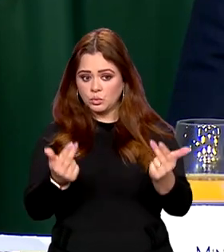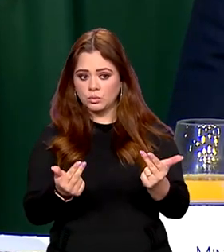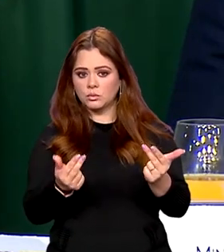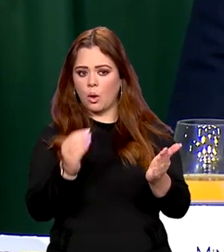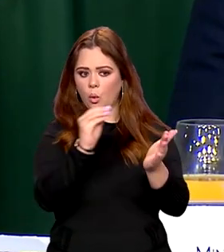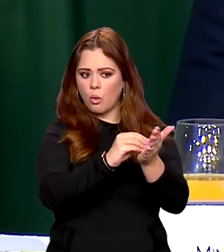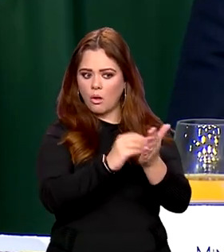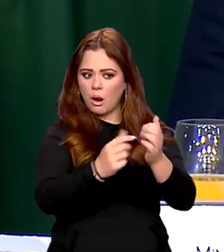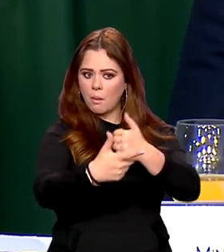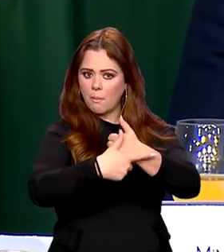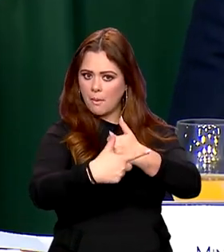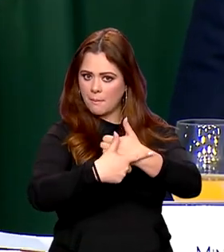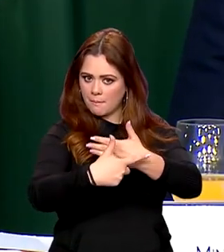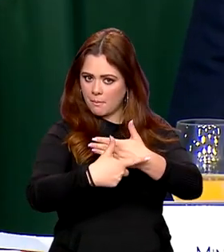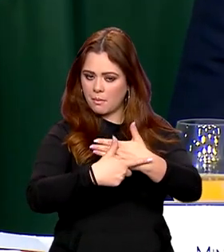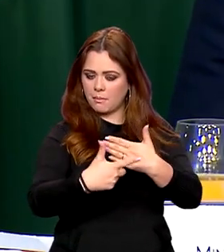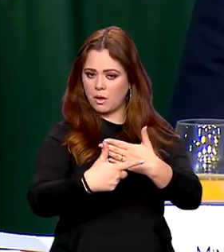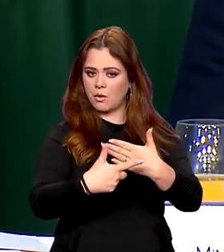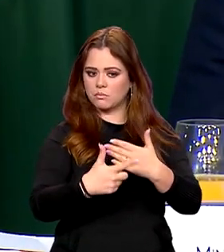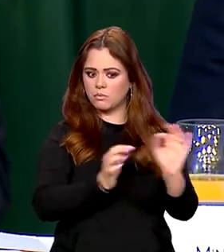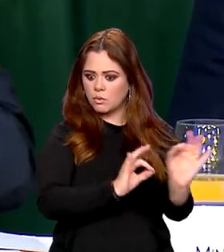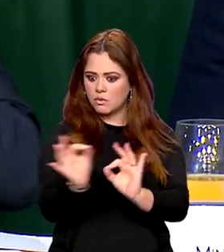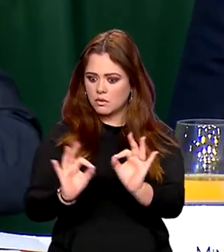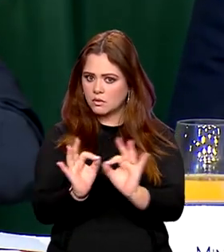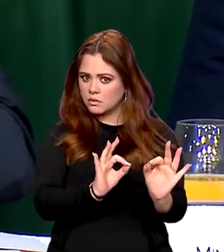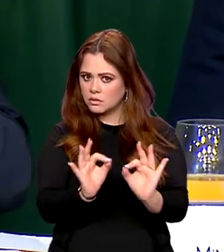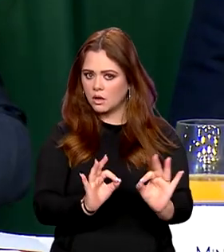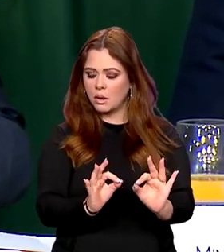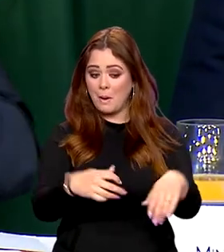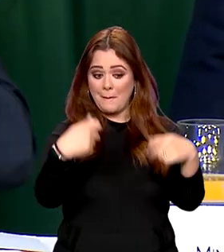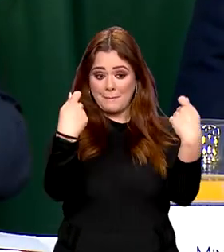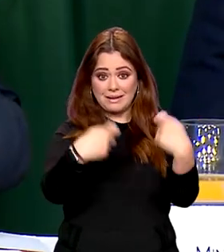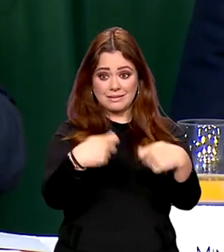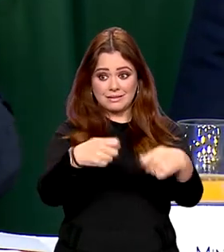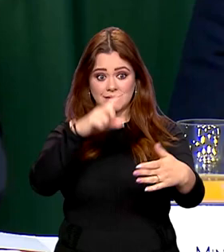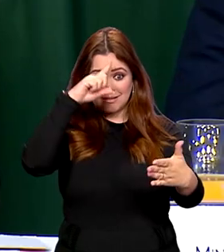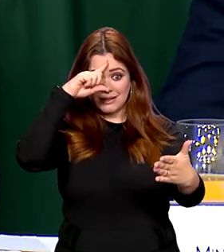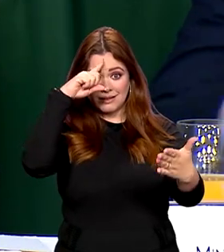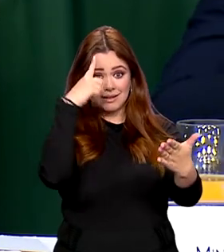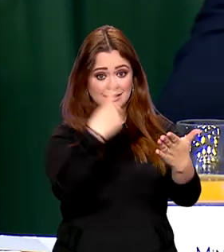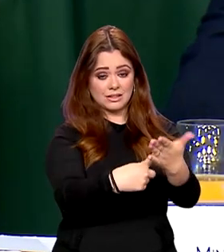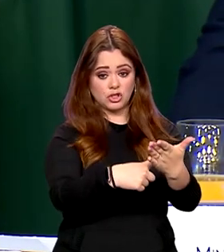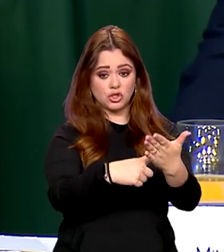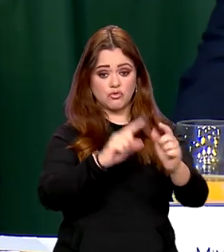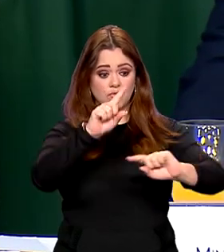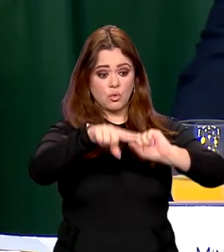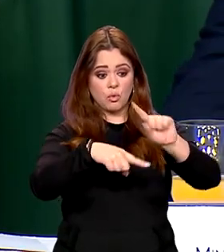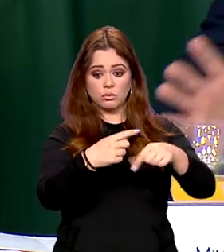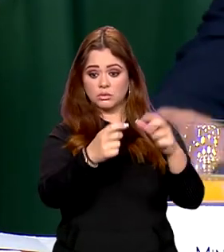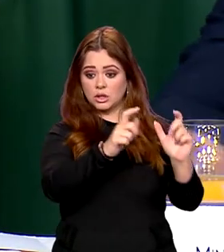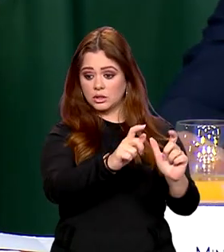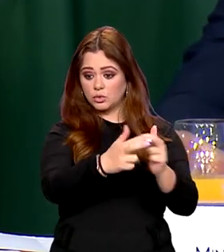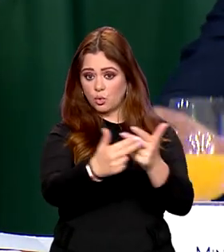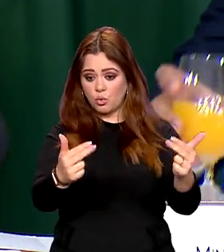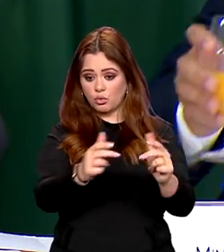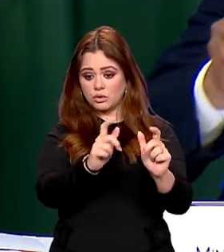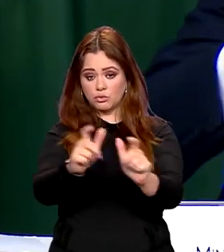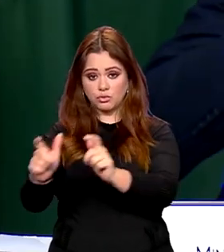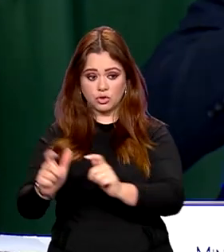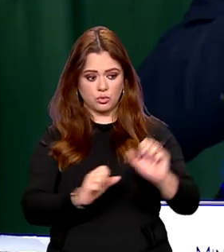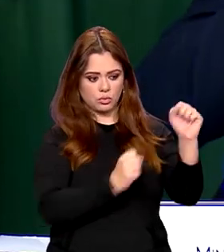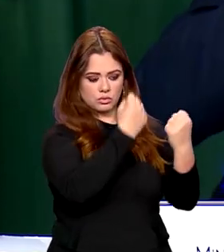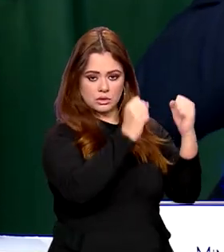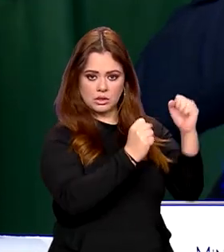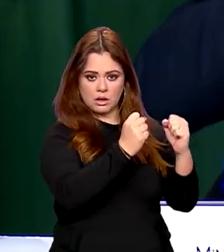fazer. E nós temos que decidir outros nichos de indústria que a gente quer fazer. Esse país quer ter uma